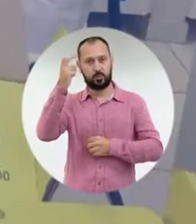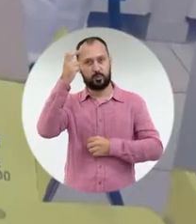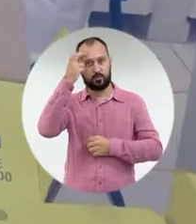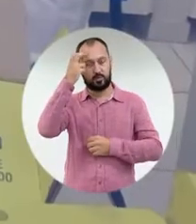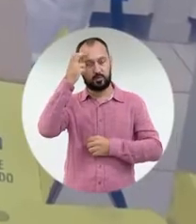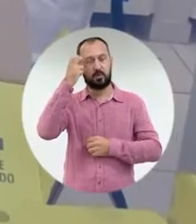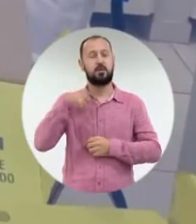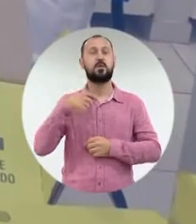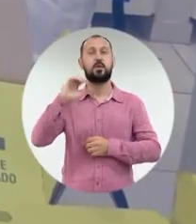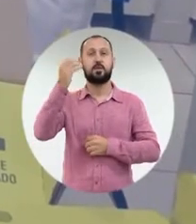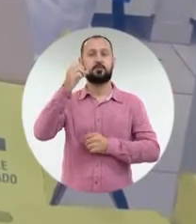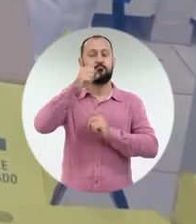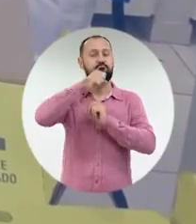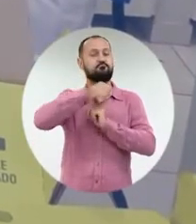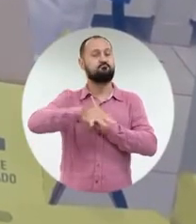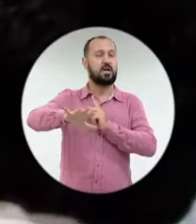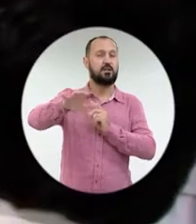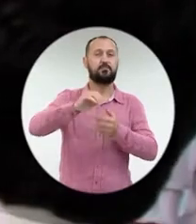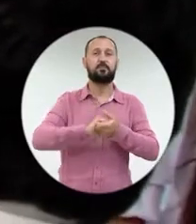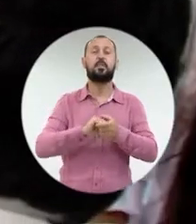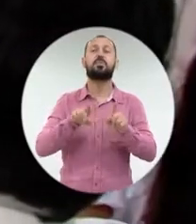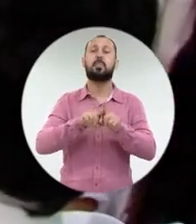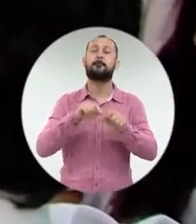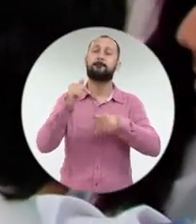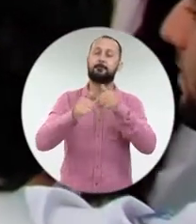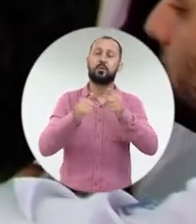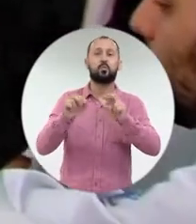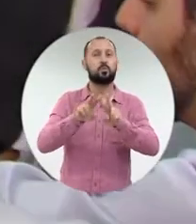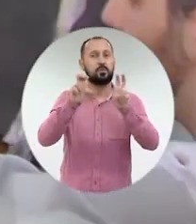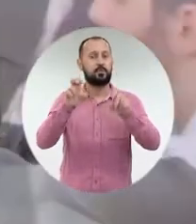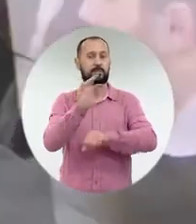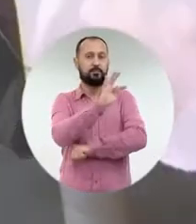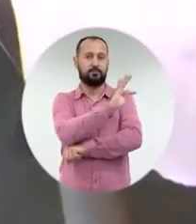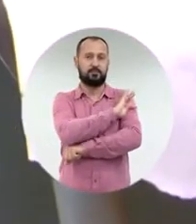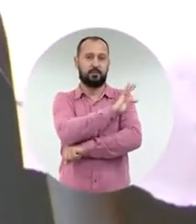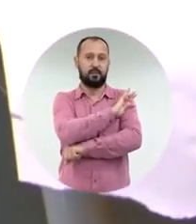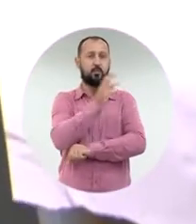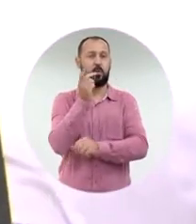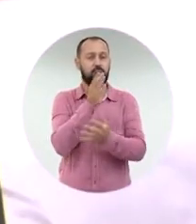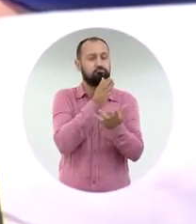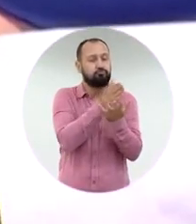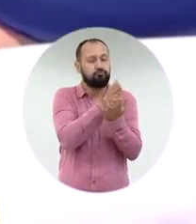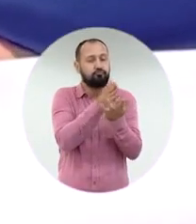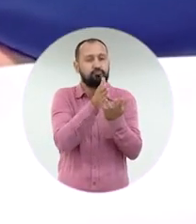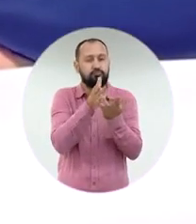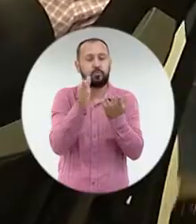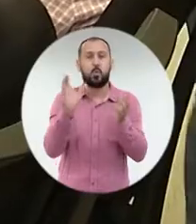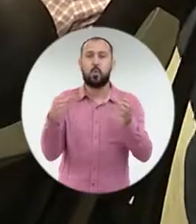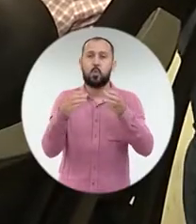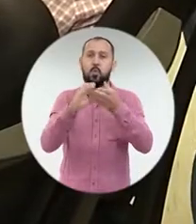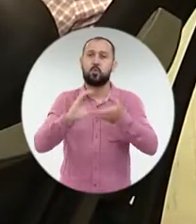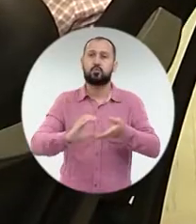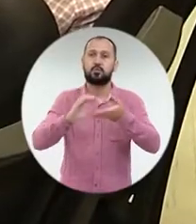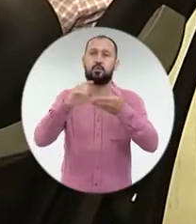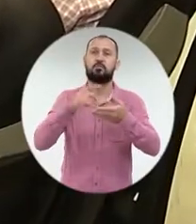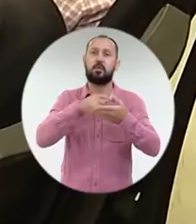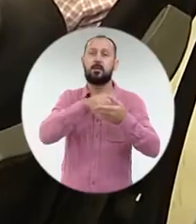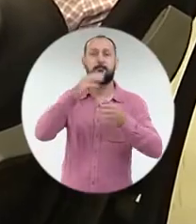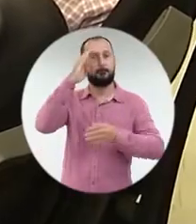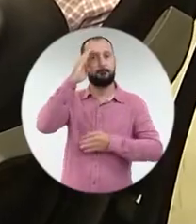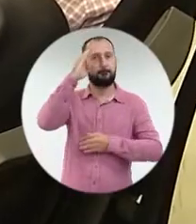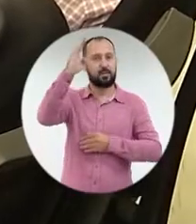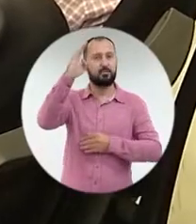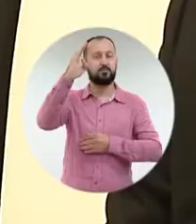e popularização da ciência. Além da atuação técnica em cada um desses eixos de trabalho, o Conselho nasceu como